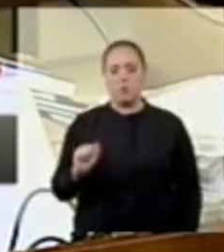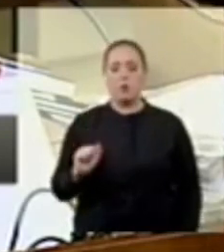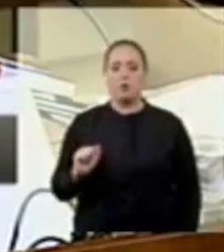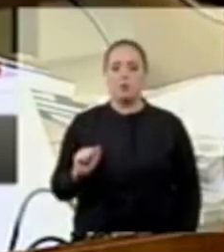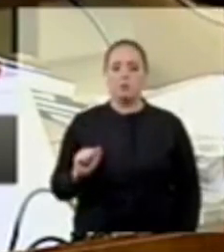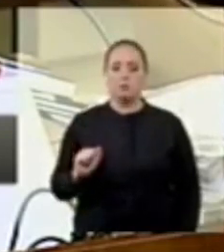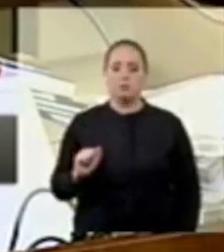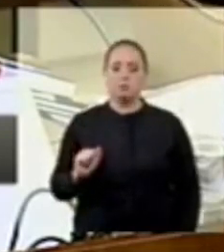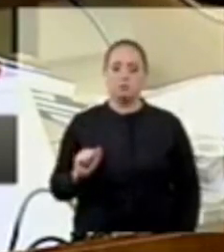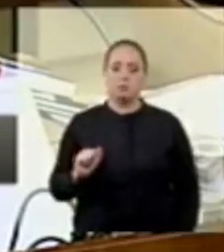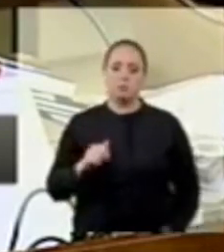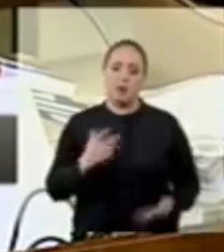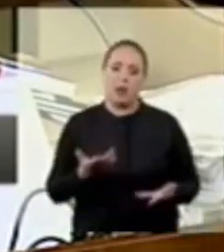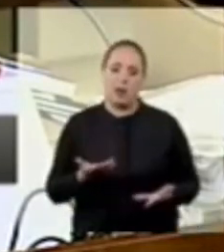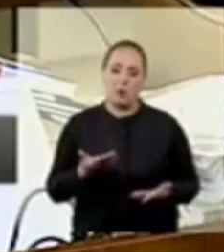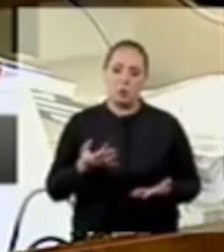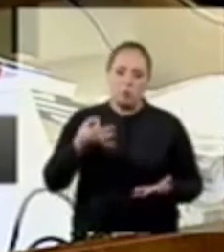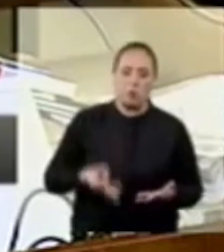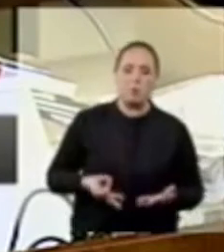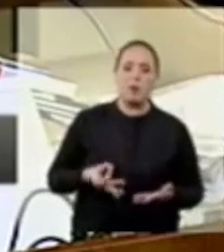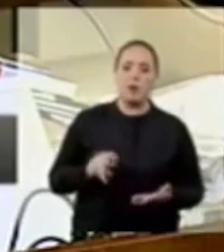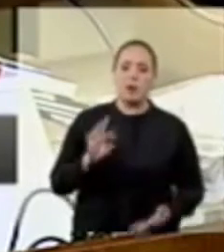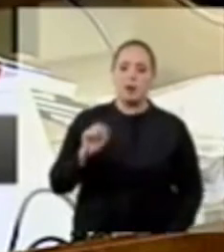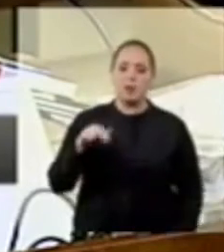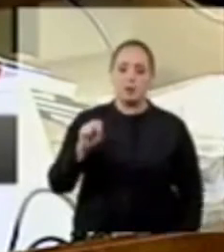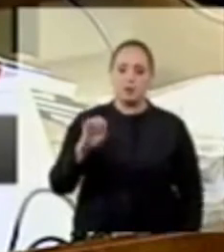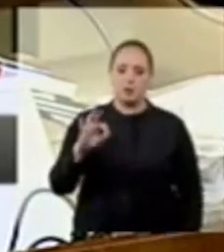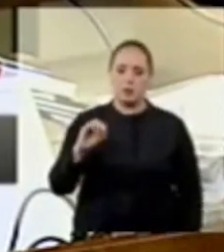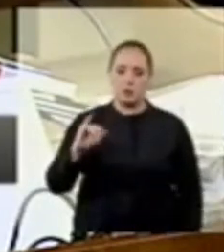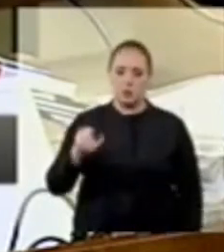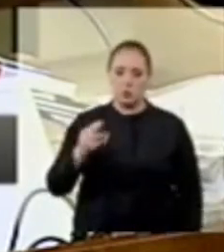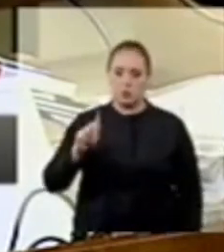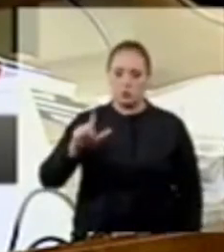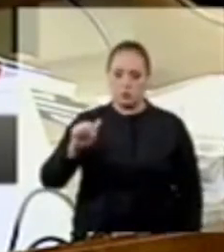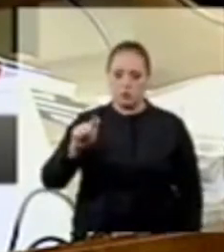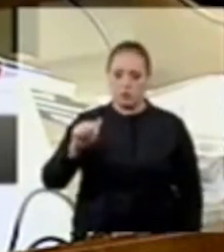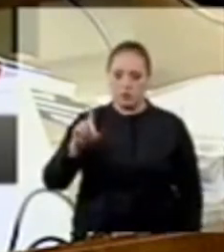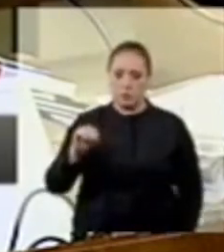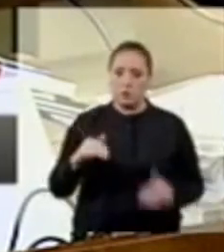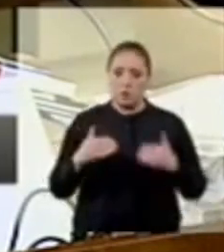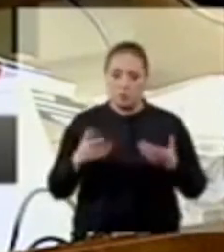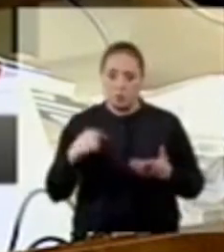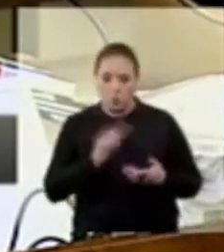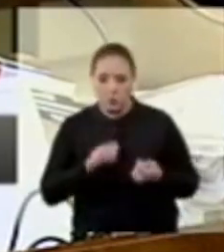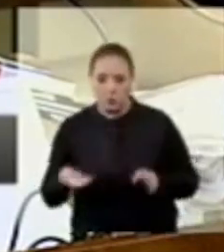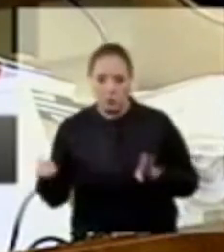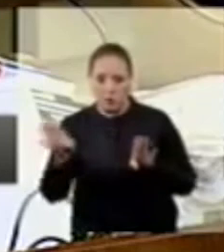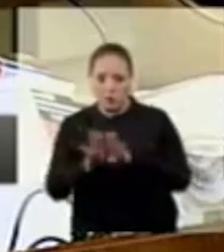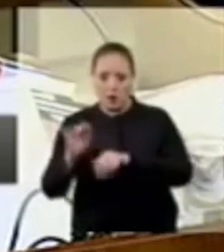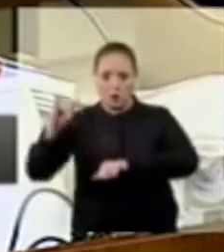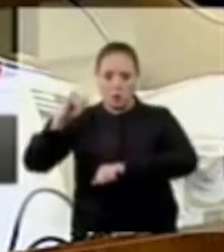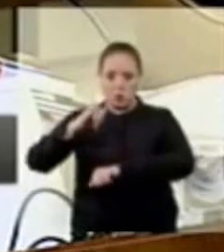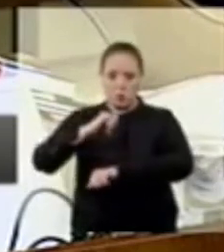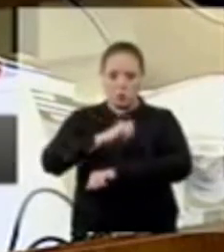do trânsito em julgado mas por essa lógica nós deveríamos fechar todos os aeroportos porque apesar de